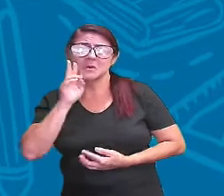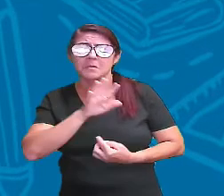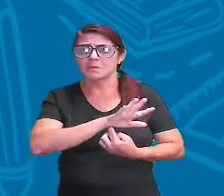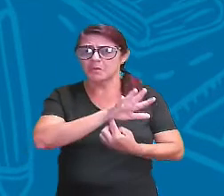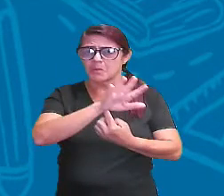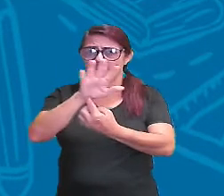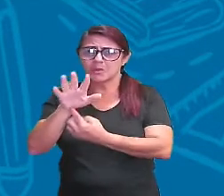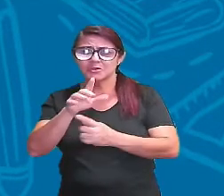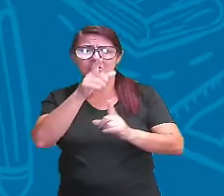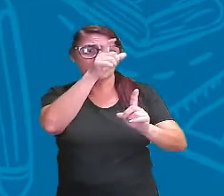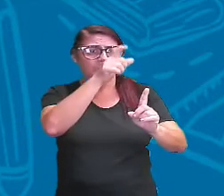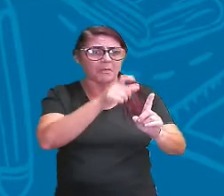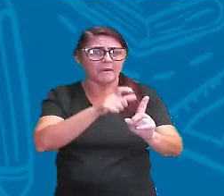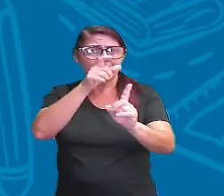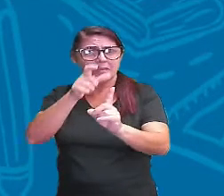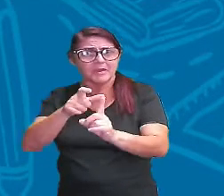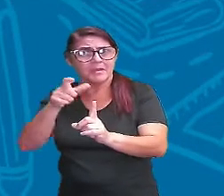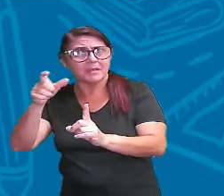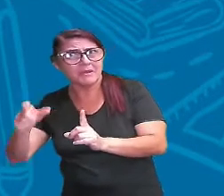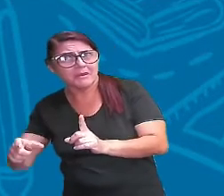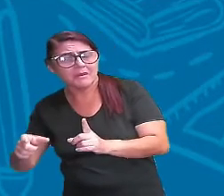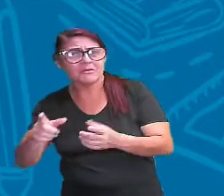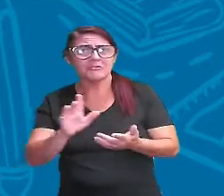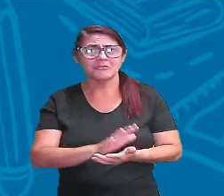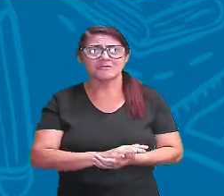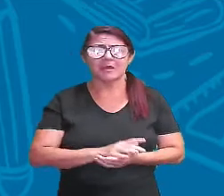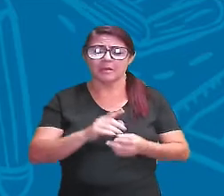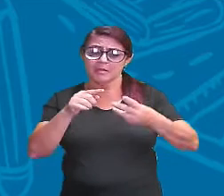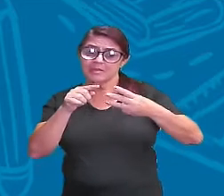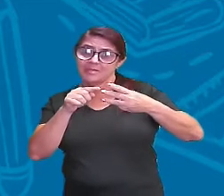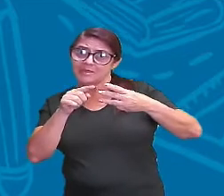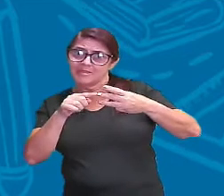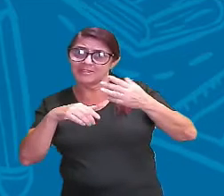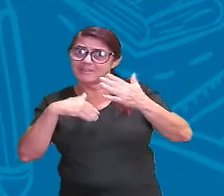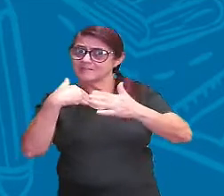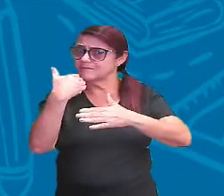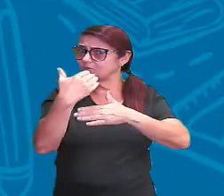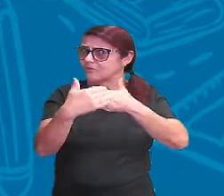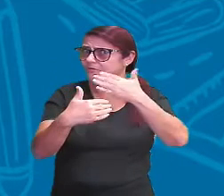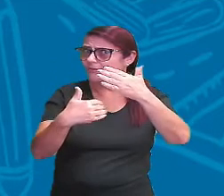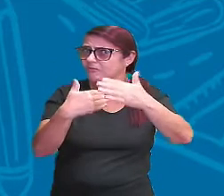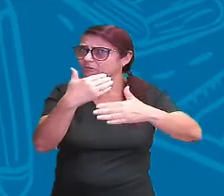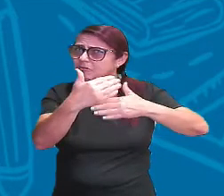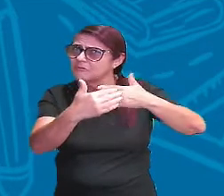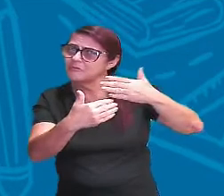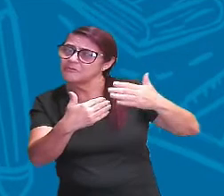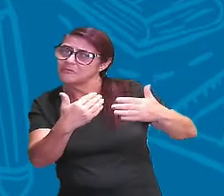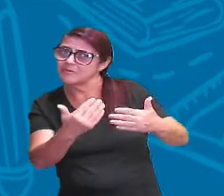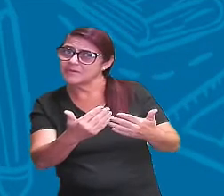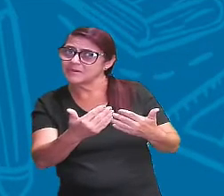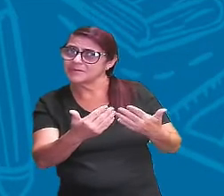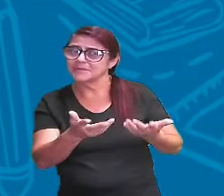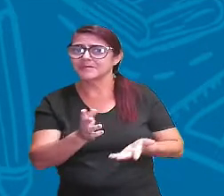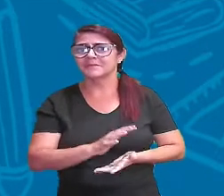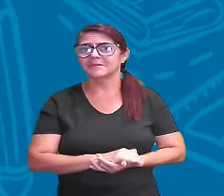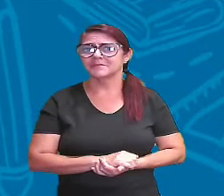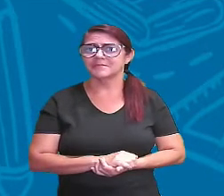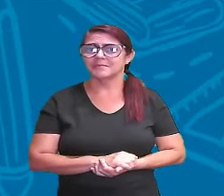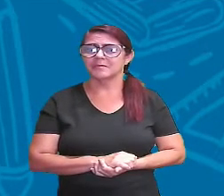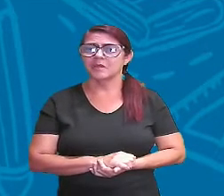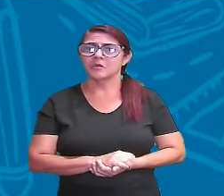os personagens, tá? O meio da história é o desenvolvimento, que eu falei agora há pouco.